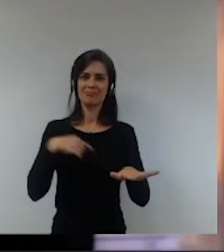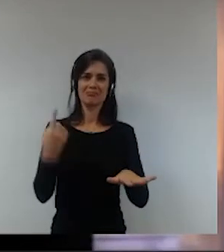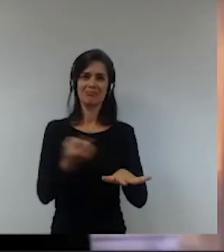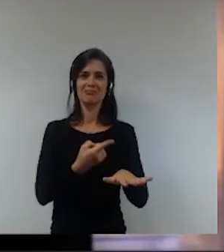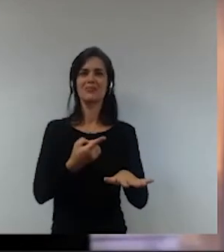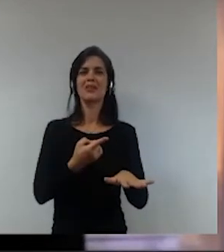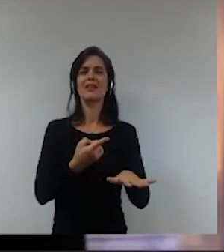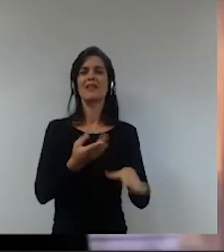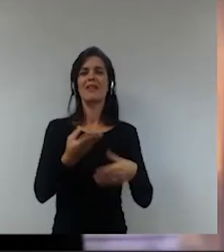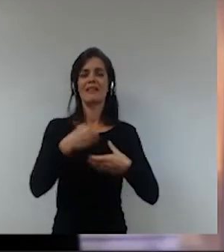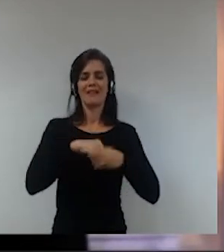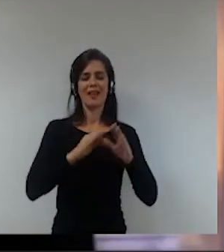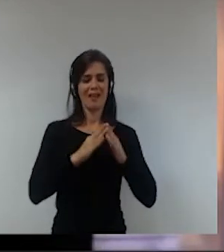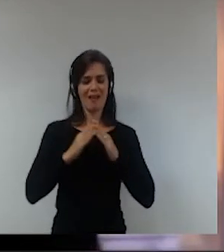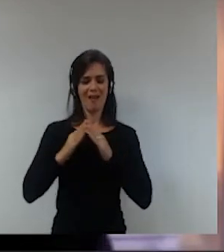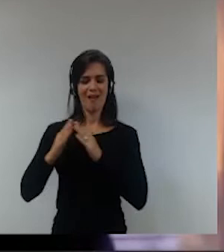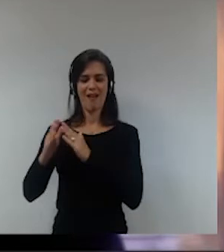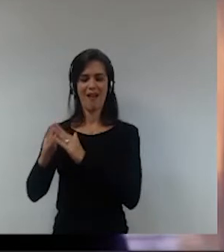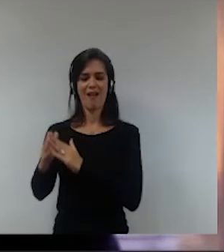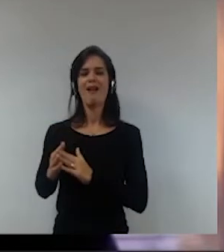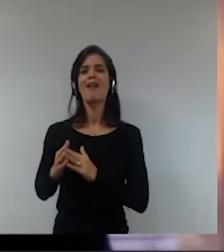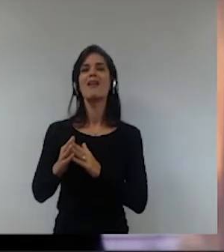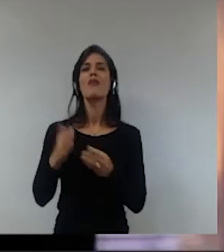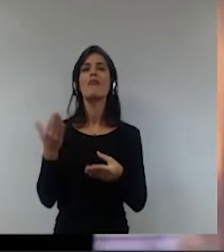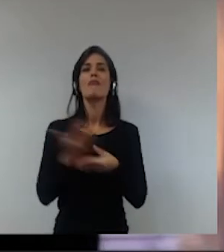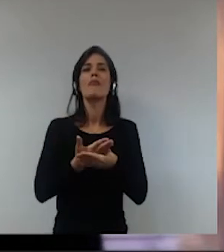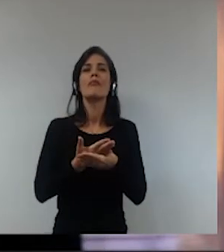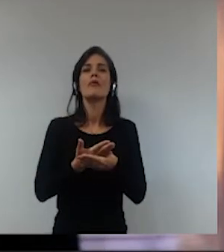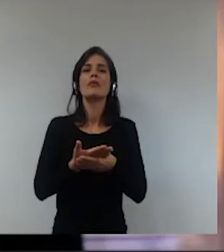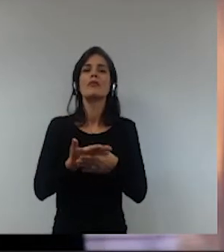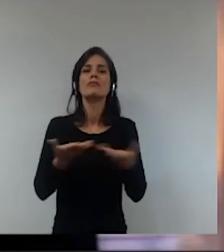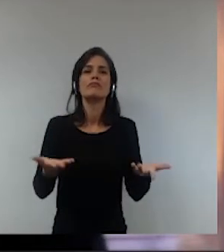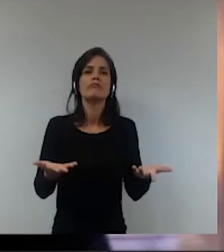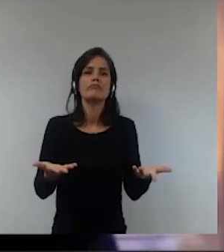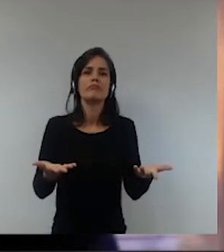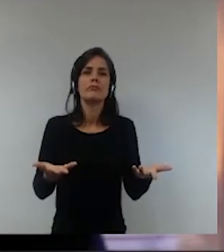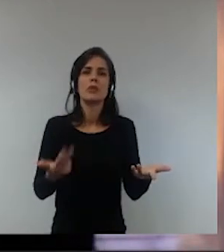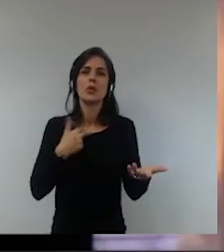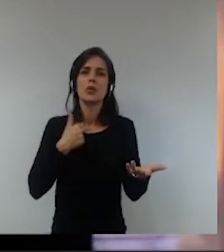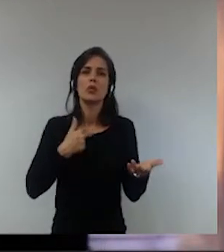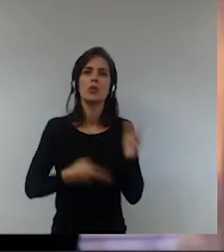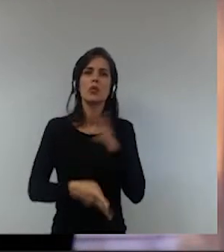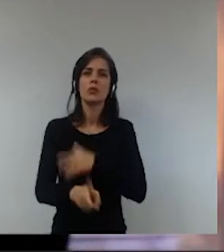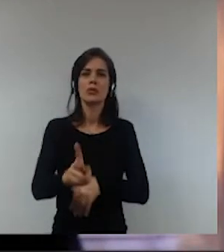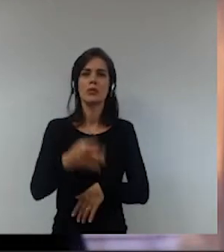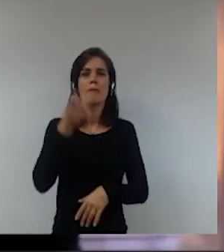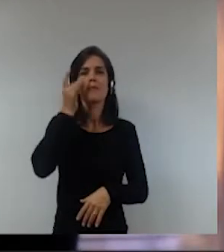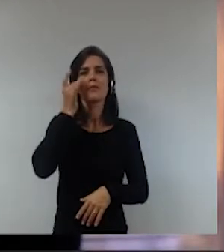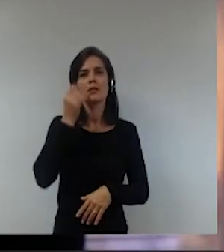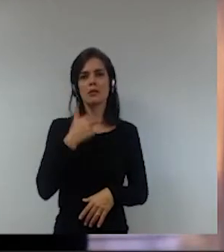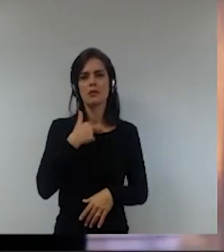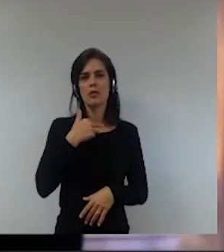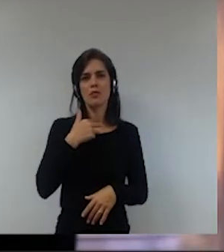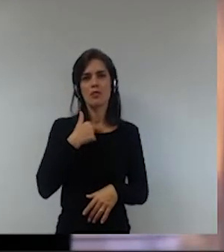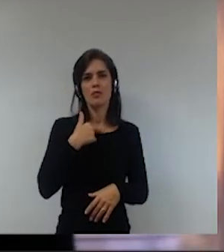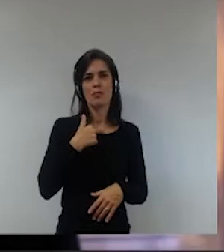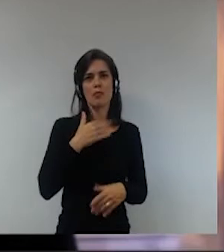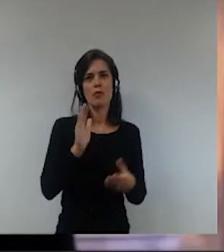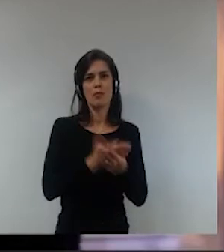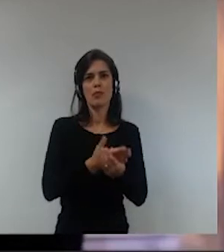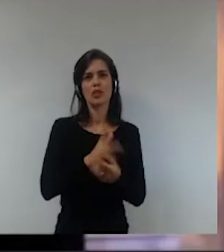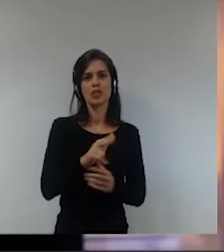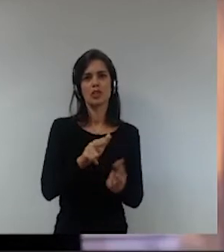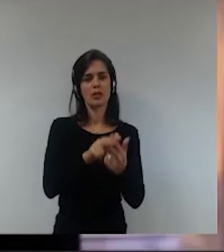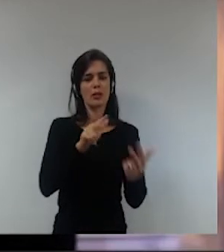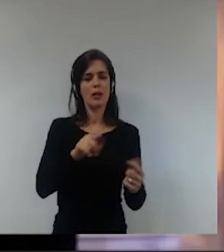praticamente todo mundo, entrou em isolamento, o processo não pôde mais ter seus atos presenciais. O processo ele já é eletrônico, mas